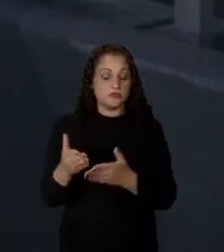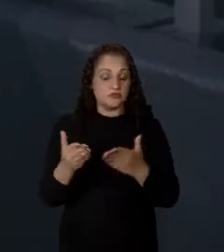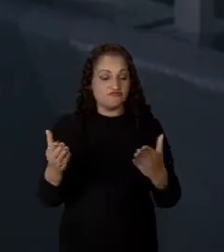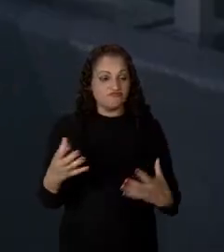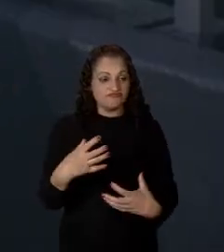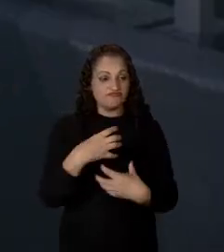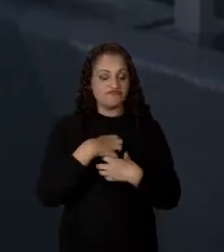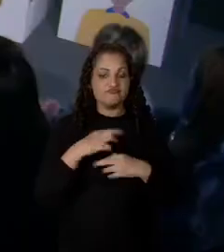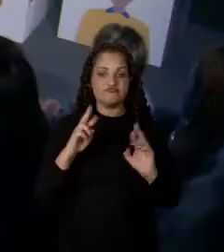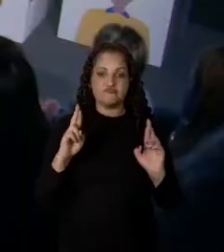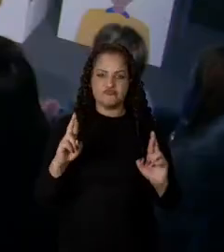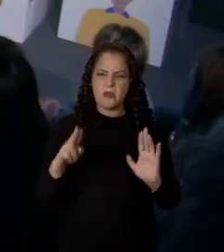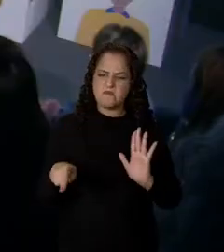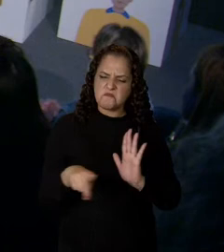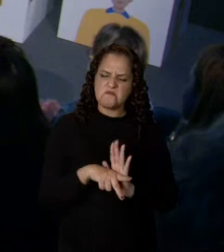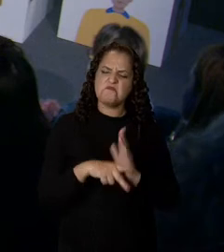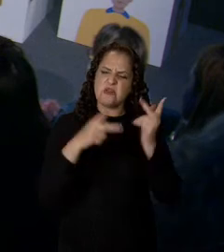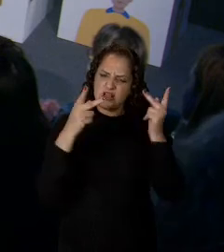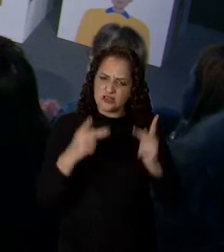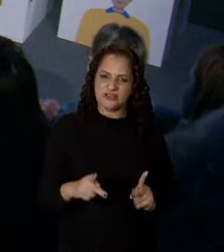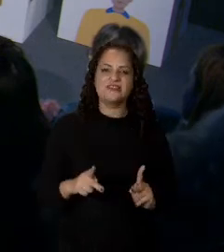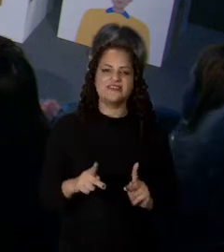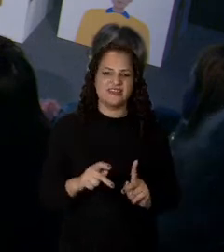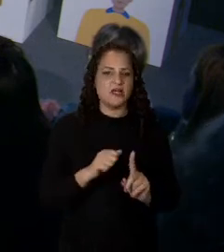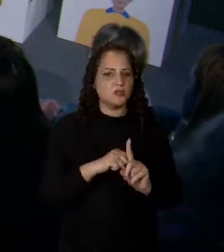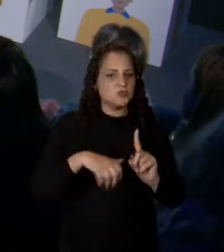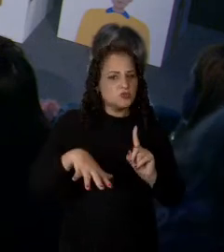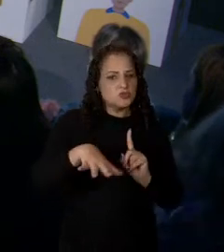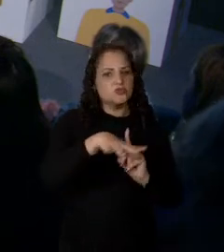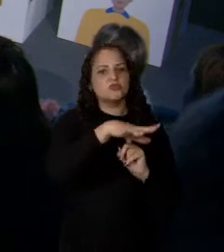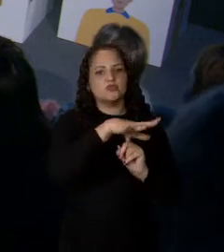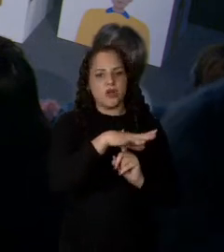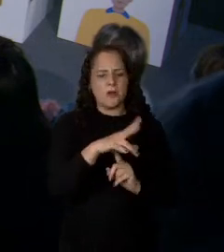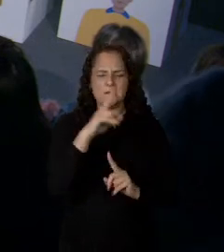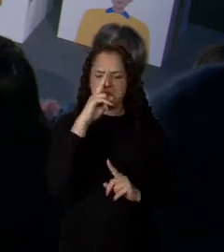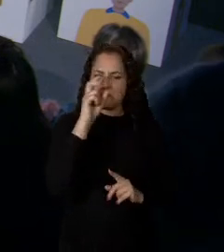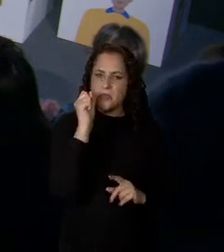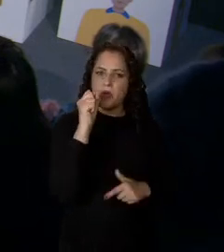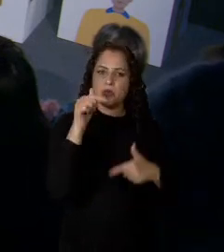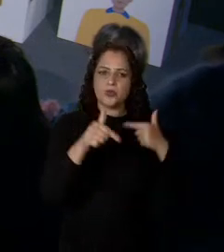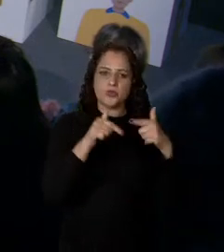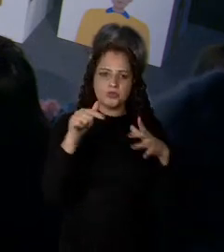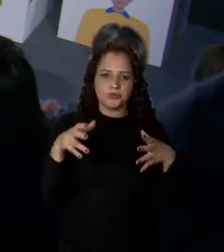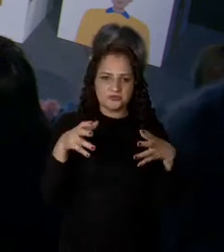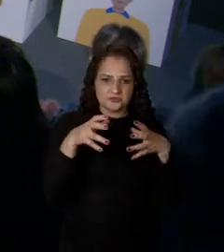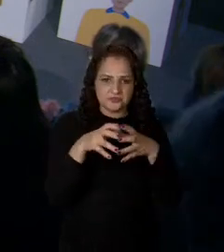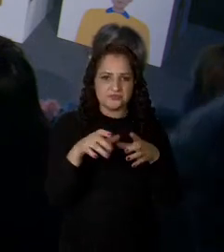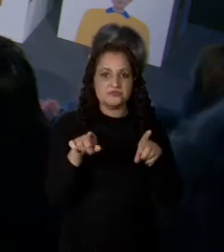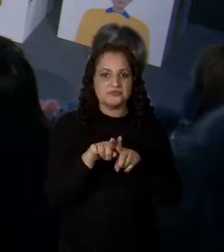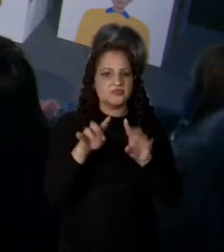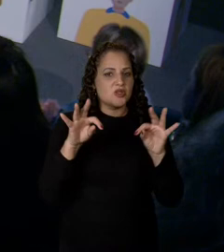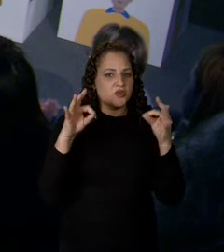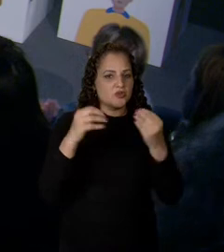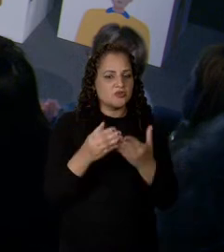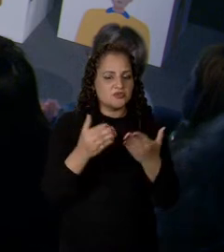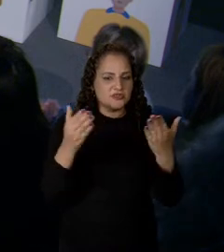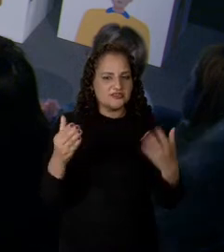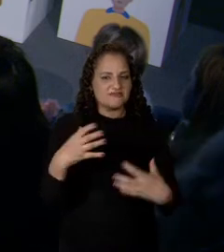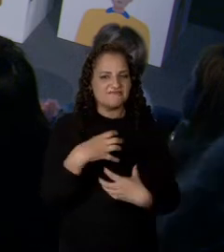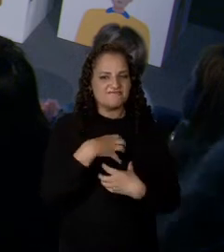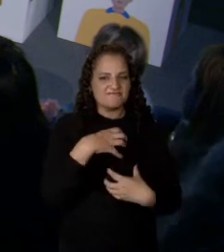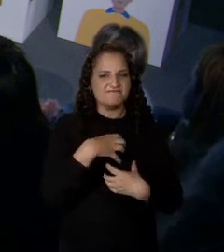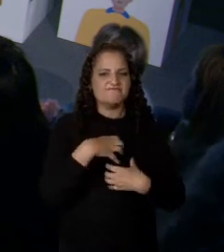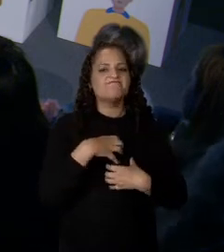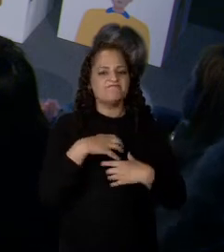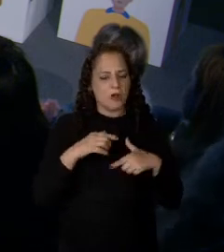sentimento de esperança, de pertencimento à sociedade, da potência do trabalho coletivo e que todos vocês possam sentir em